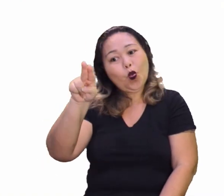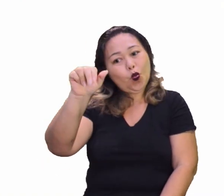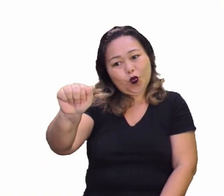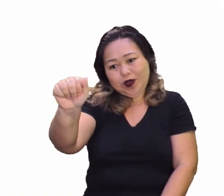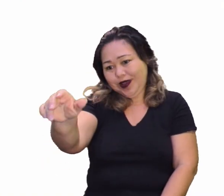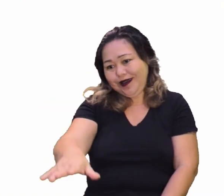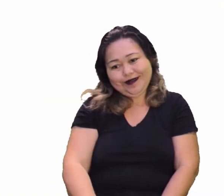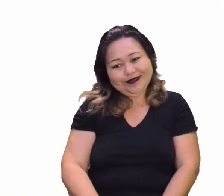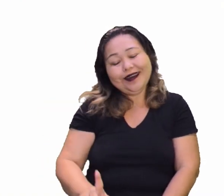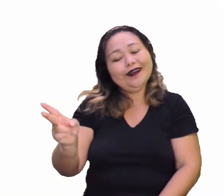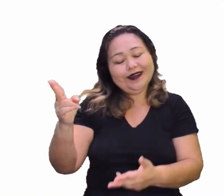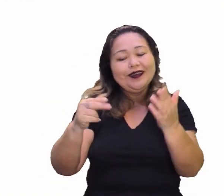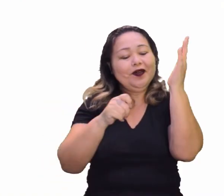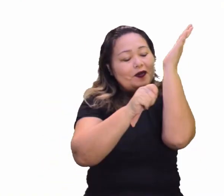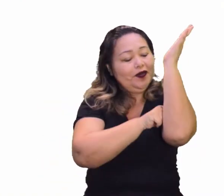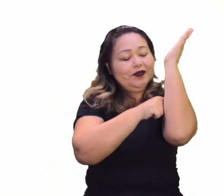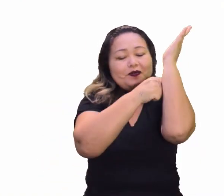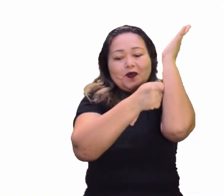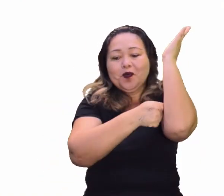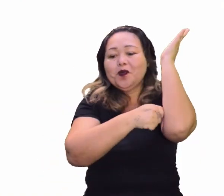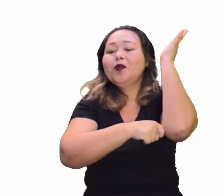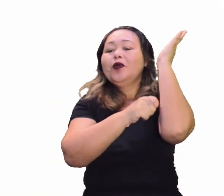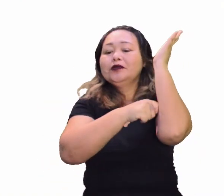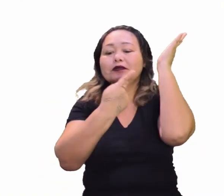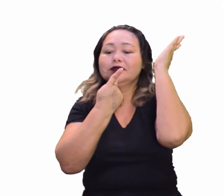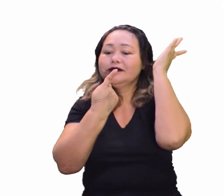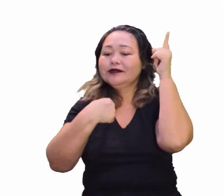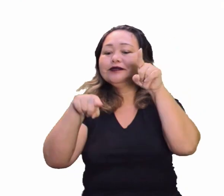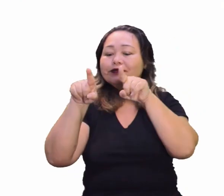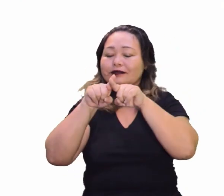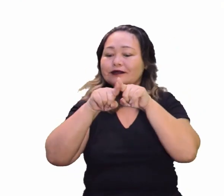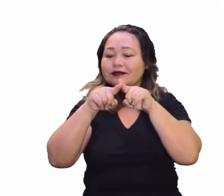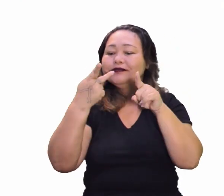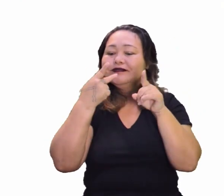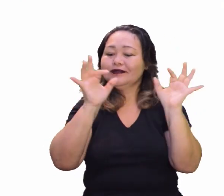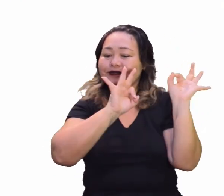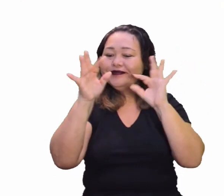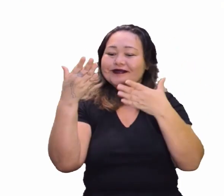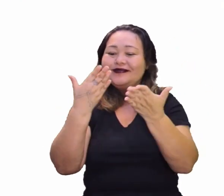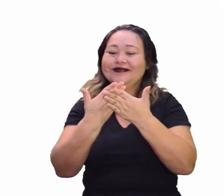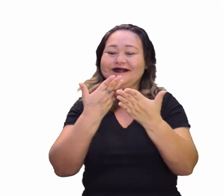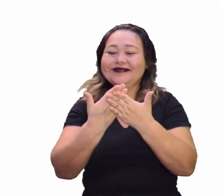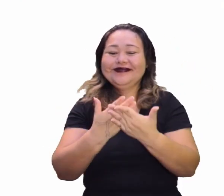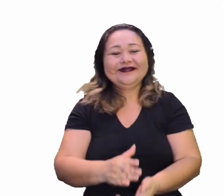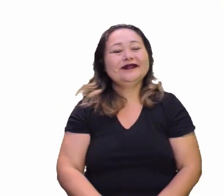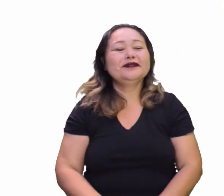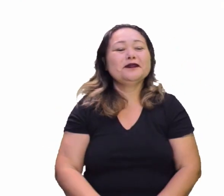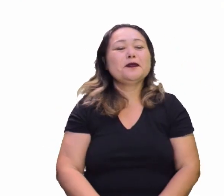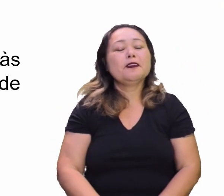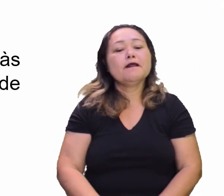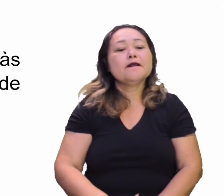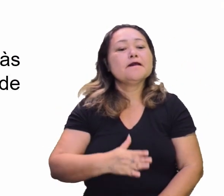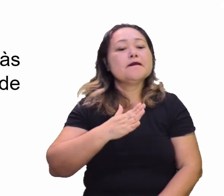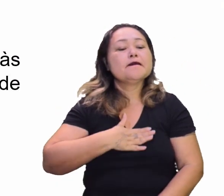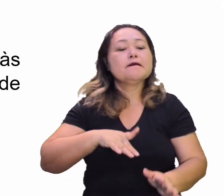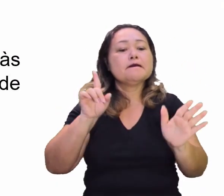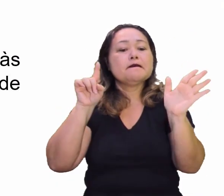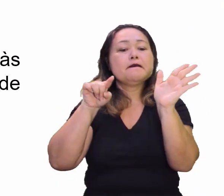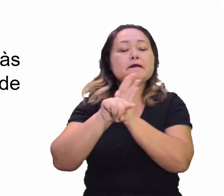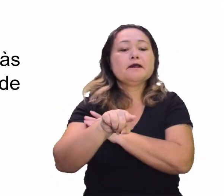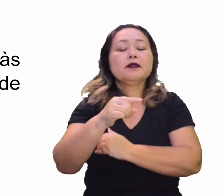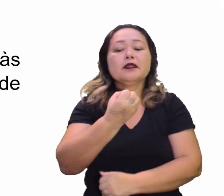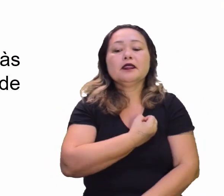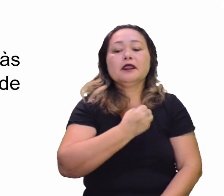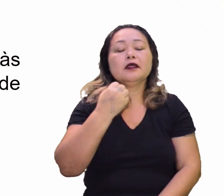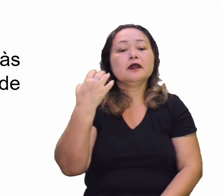Jamais. Ele vai botar que é a borracha. Foi a única coisa que nós falamos durante a aula toda. Exatamente. Beleza? Tranquilo. Vamos para a questão